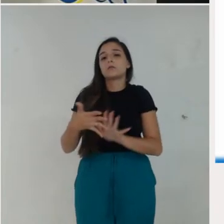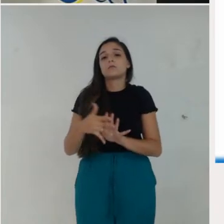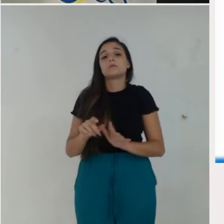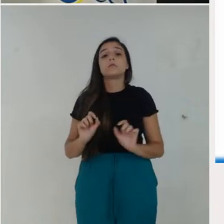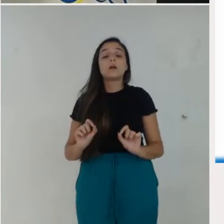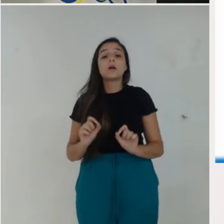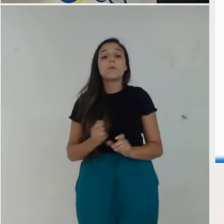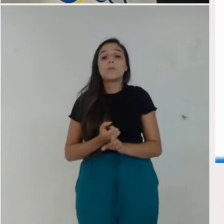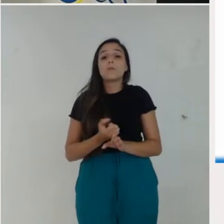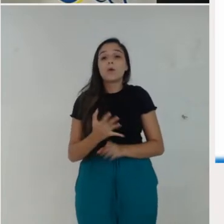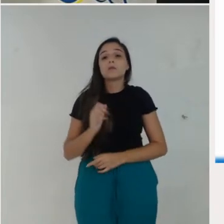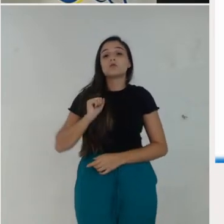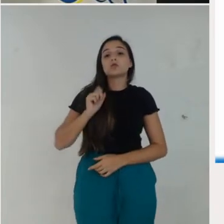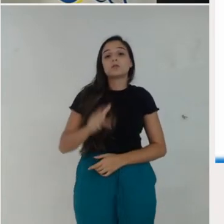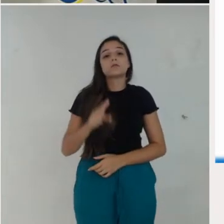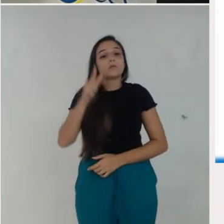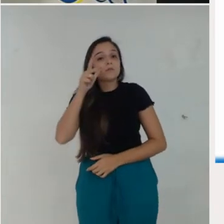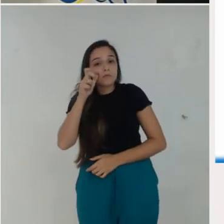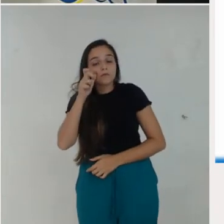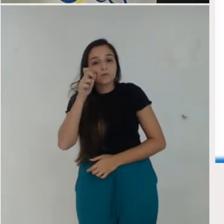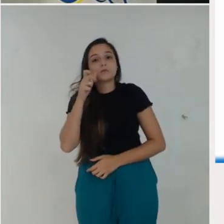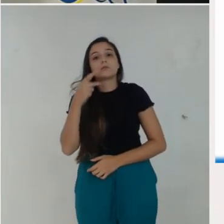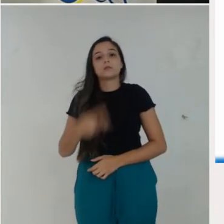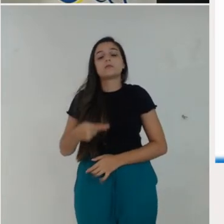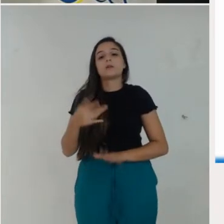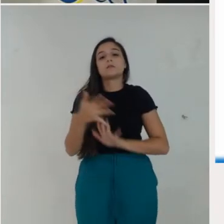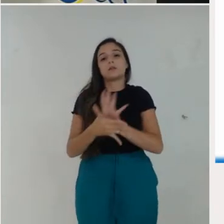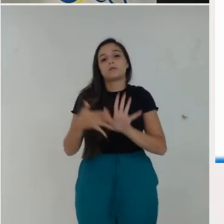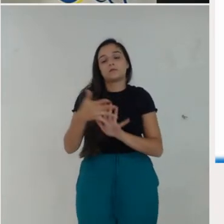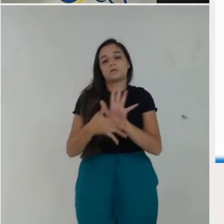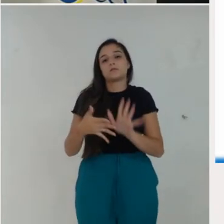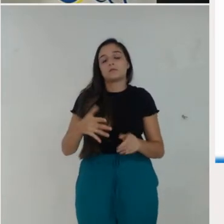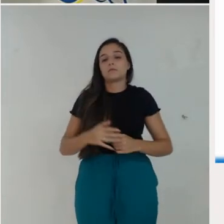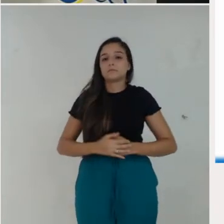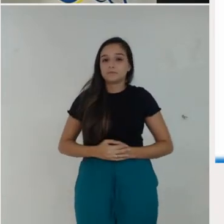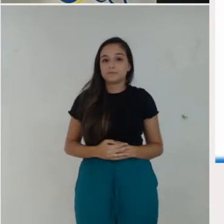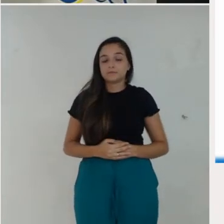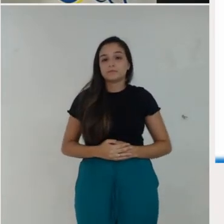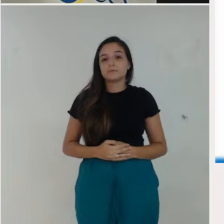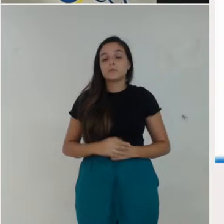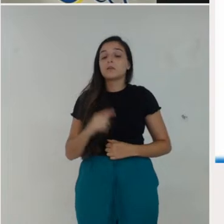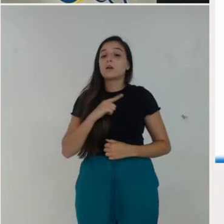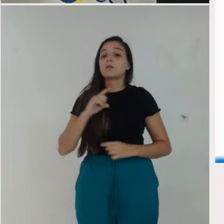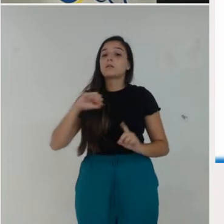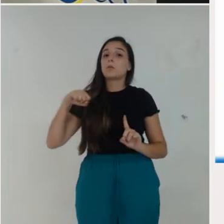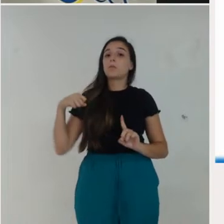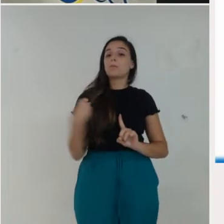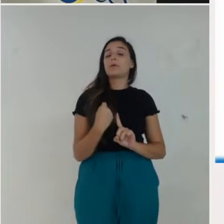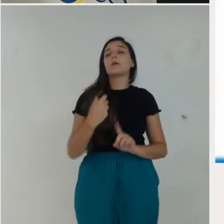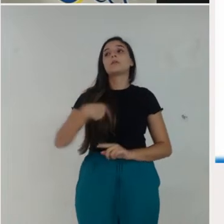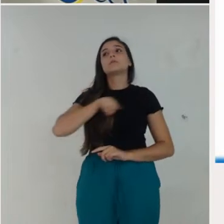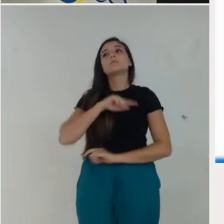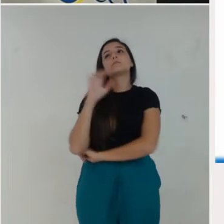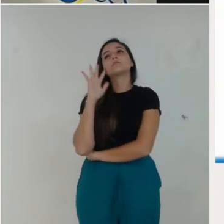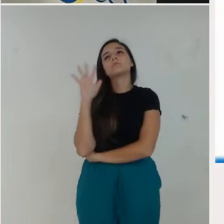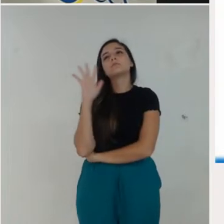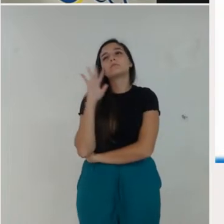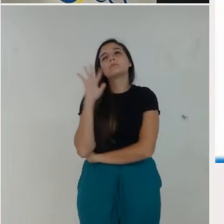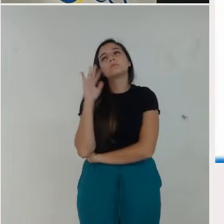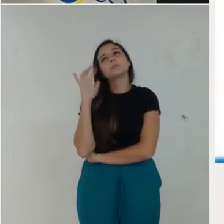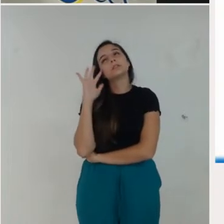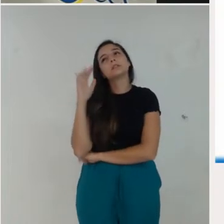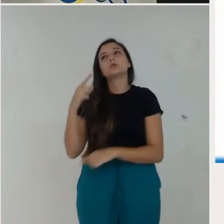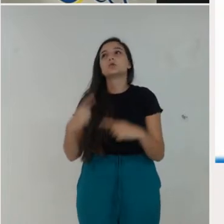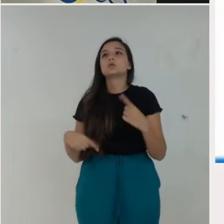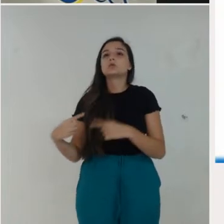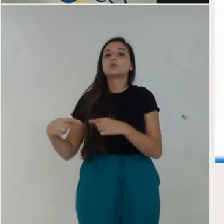modalidade gestual visual das línguas de sinais, que vai trazer impactos para se pensar, para se discutir